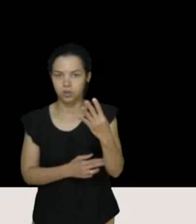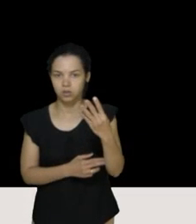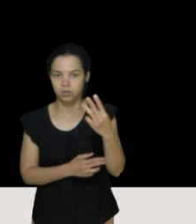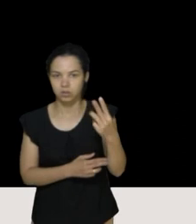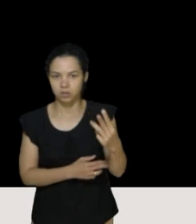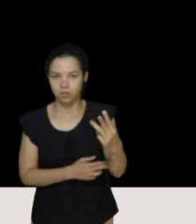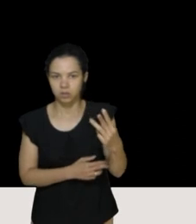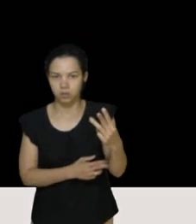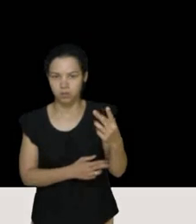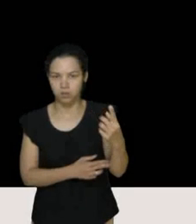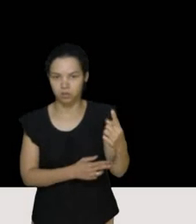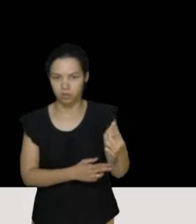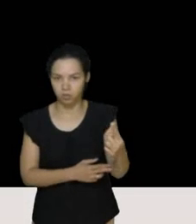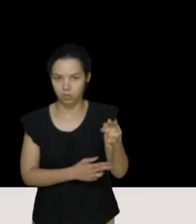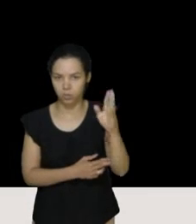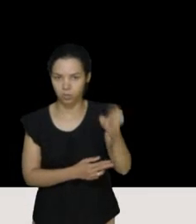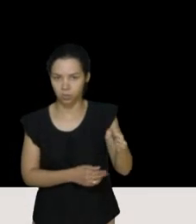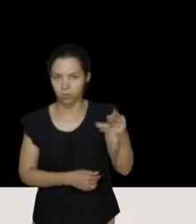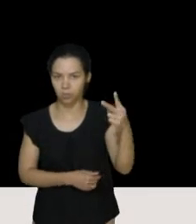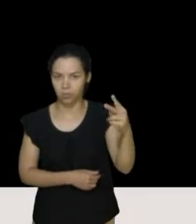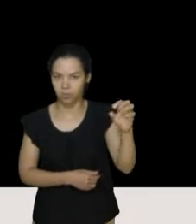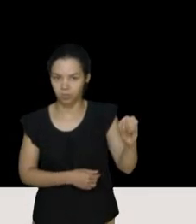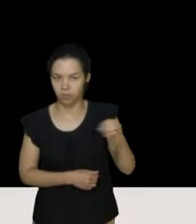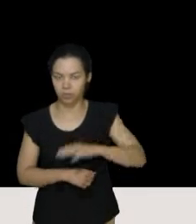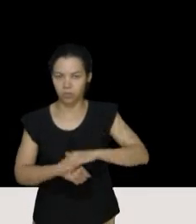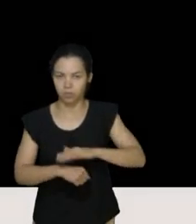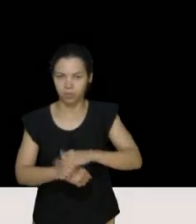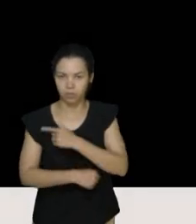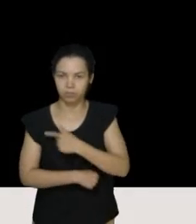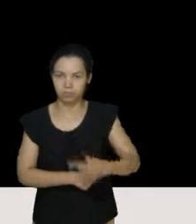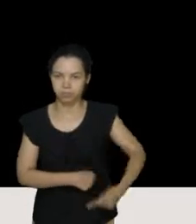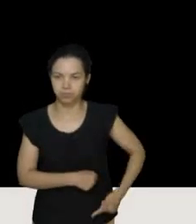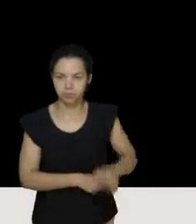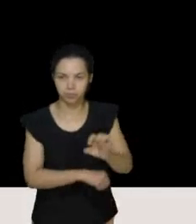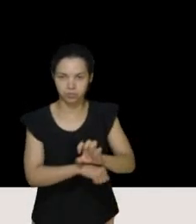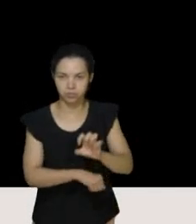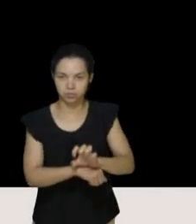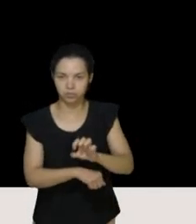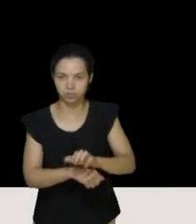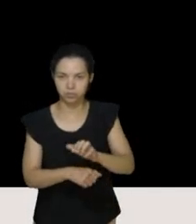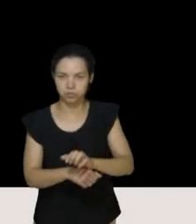0431/2020, autor Governo do Estado. Veto total.